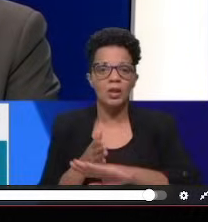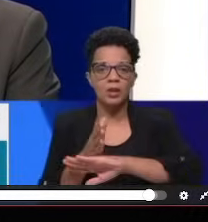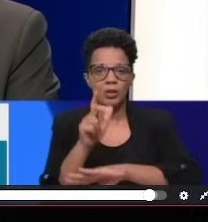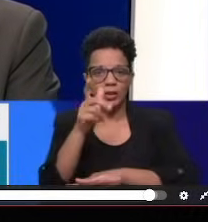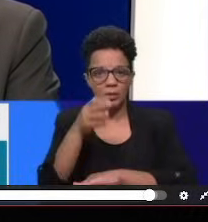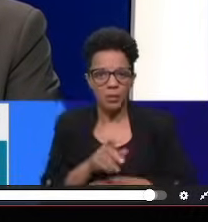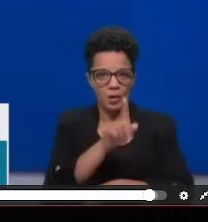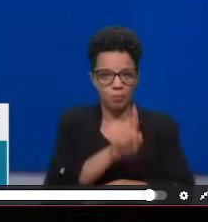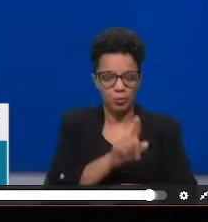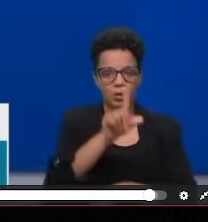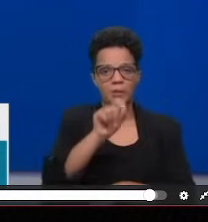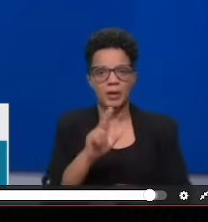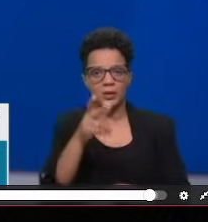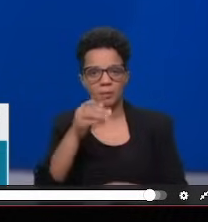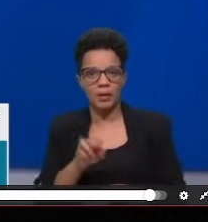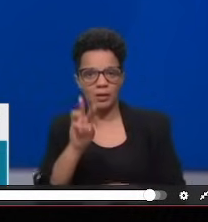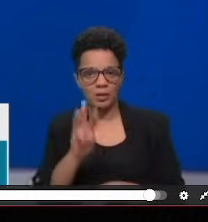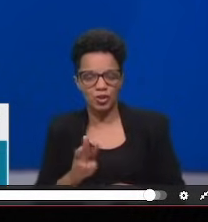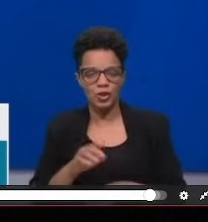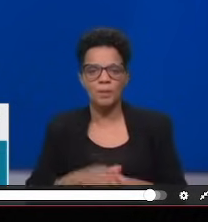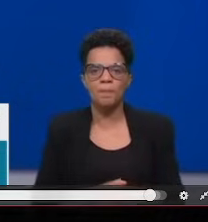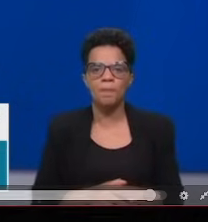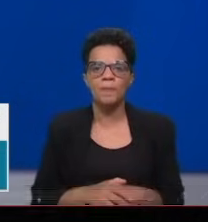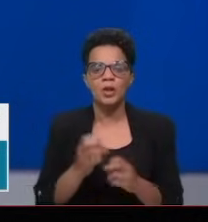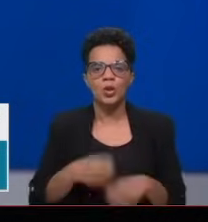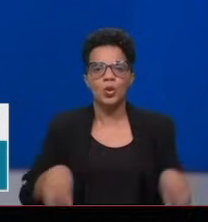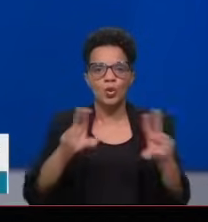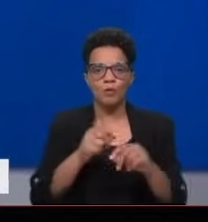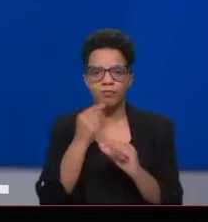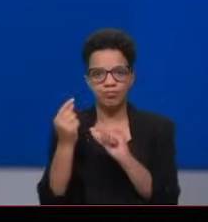rtp1 e na rtp3 nós temos